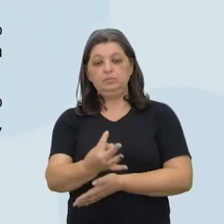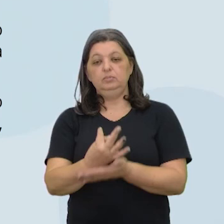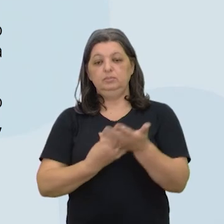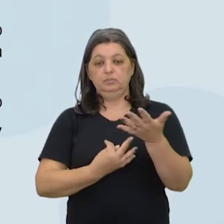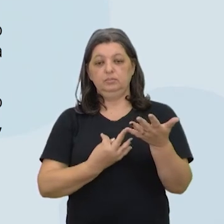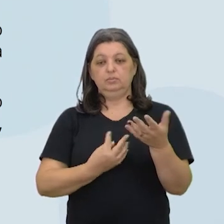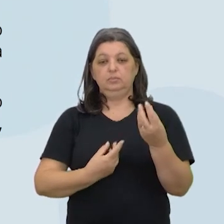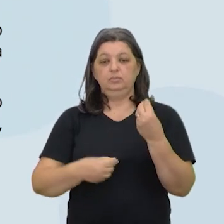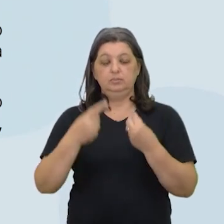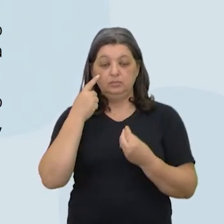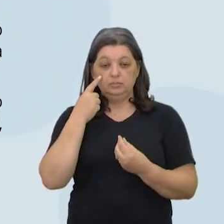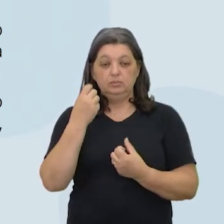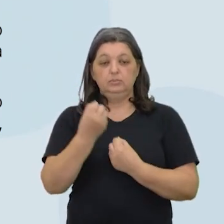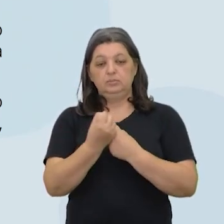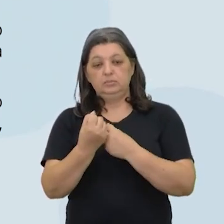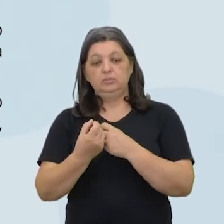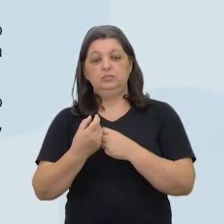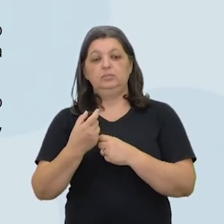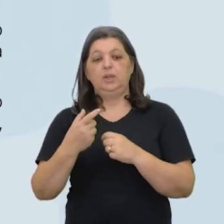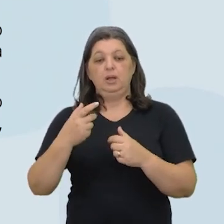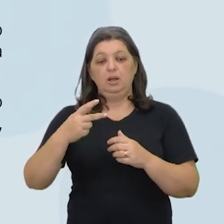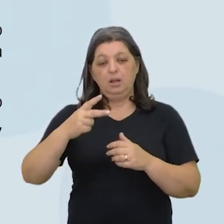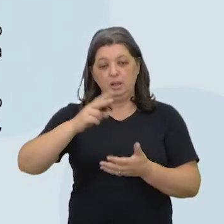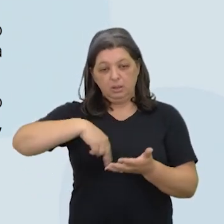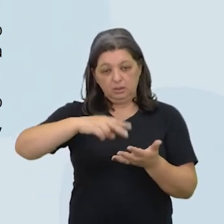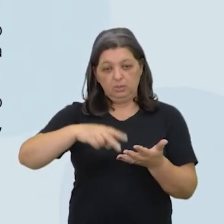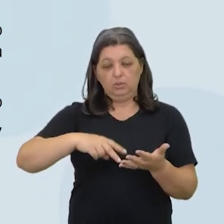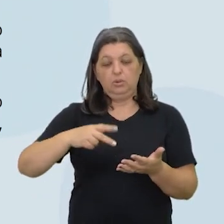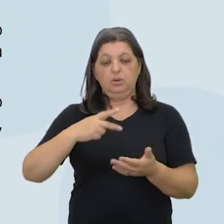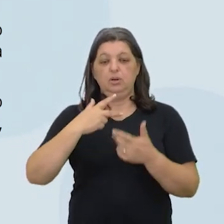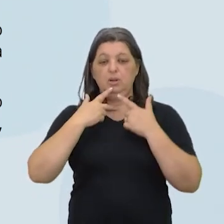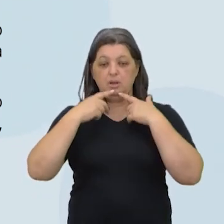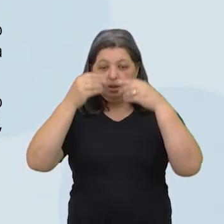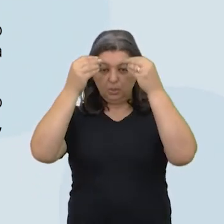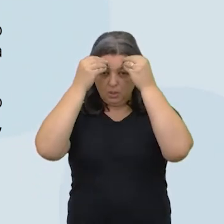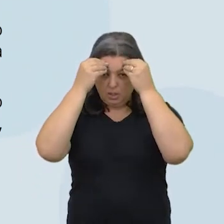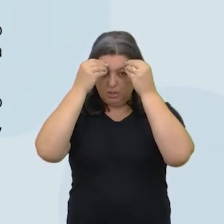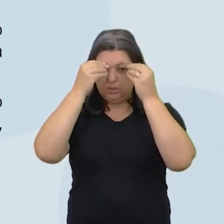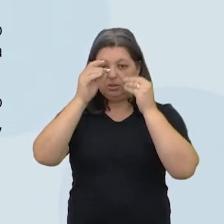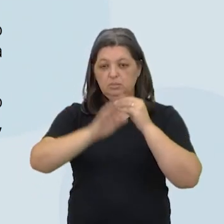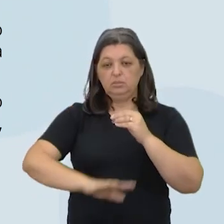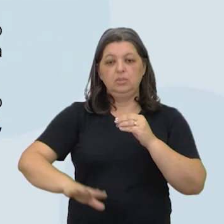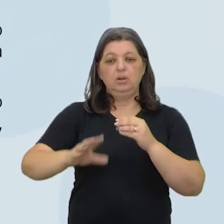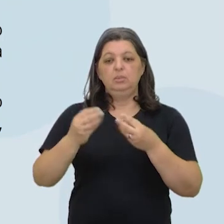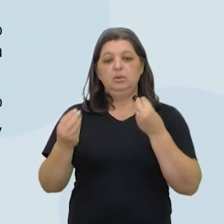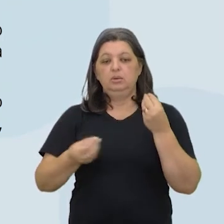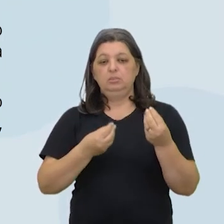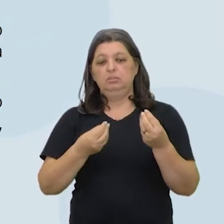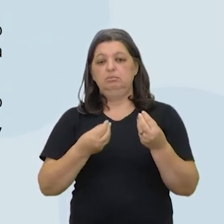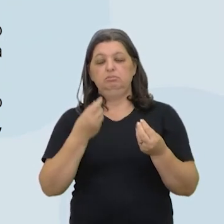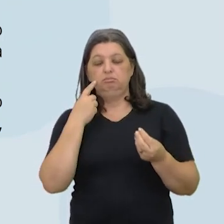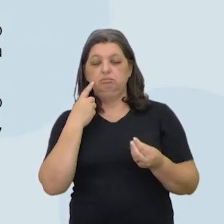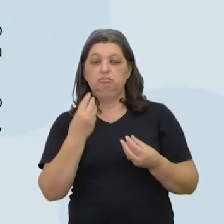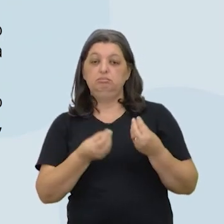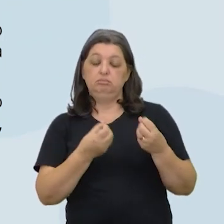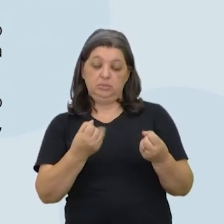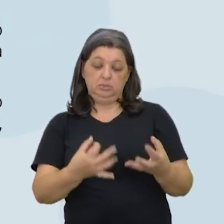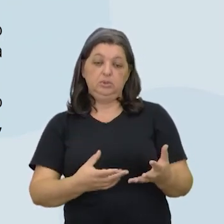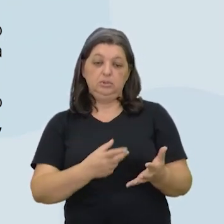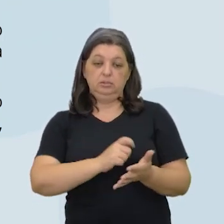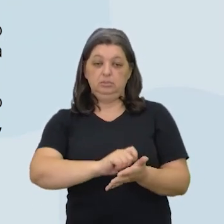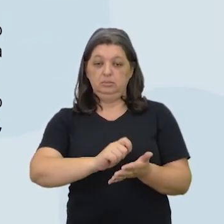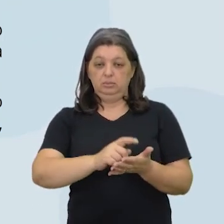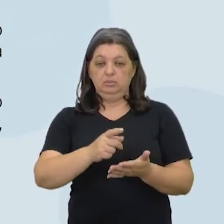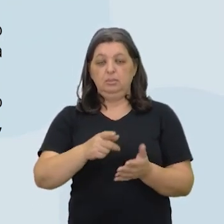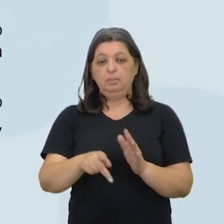suporte, o leitor, a linguagem, a esfera de circulação, observando o tom, conforme a sua intencionalidade. Compartilhe conosco a